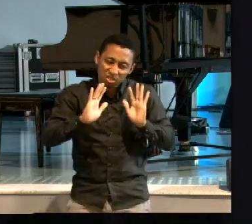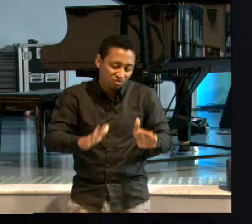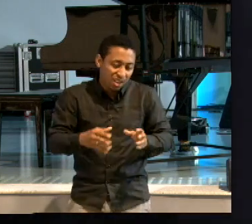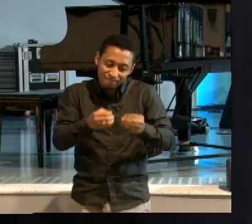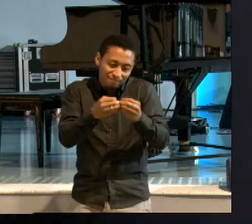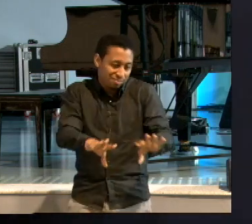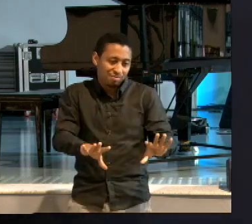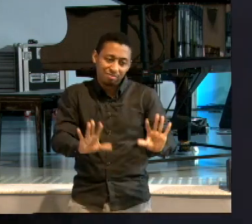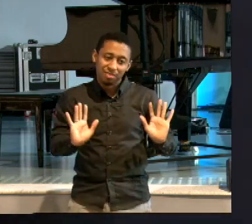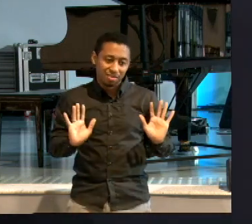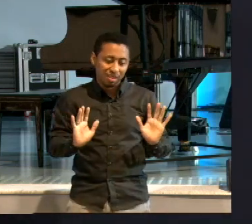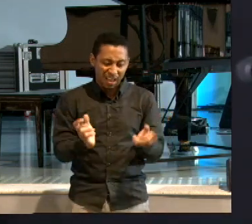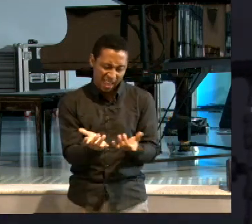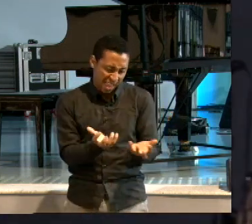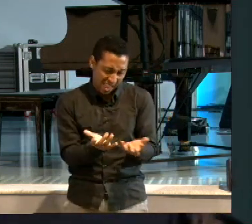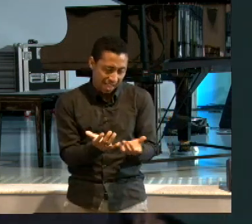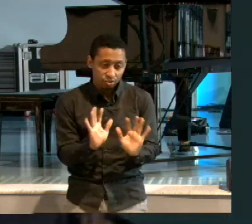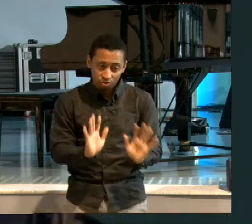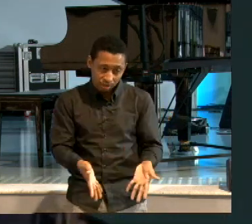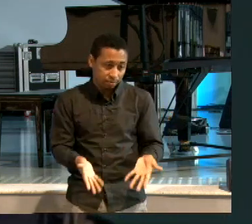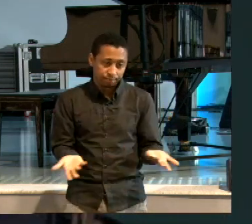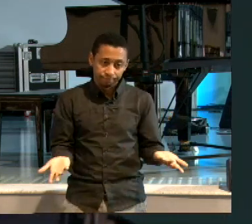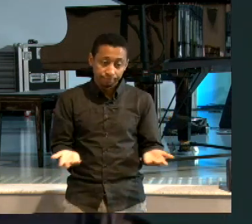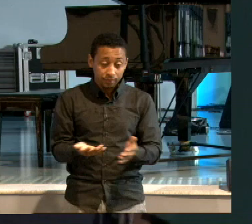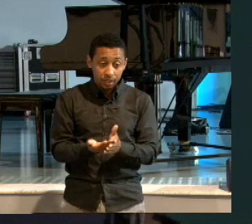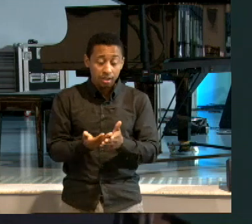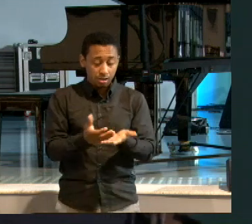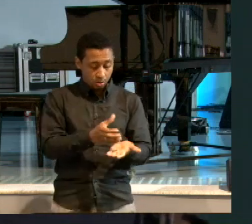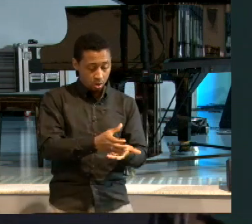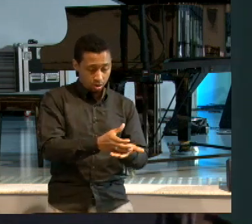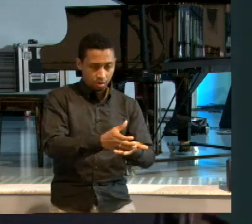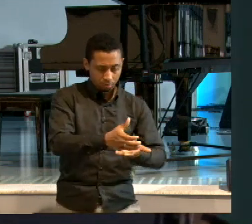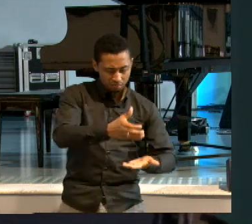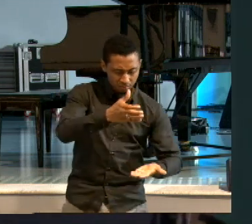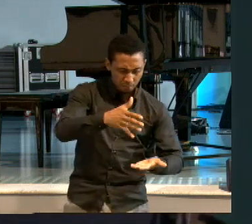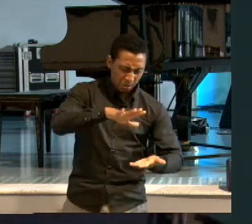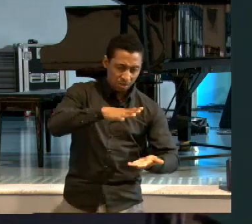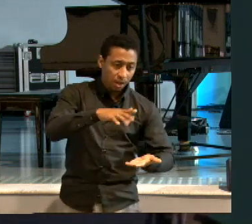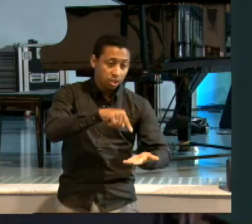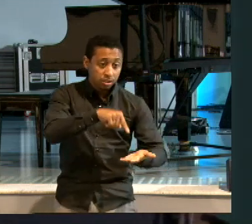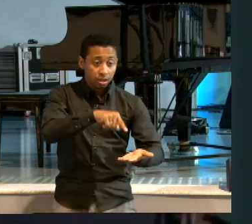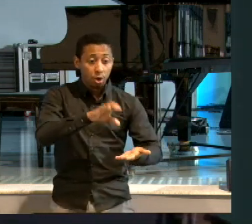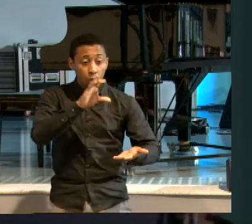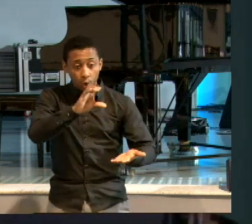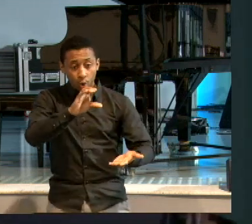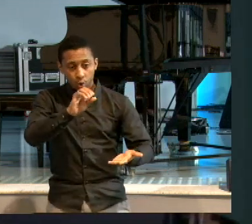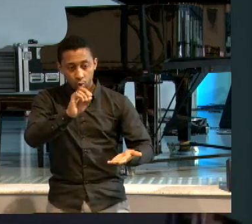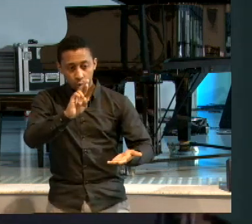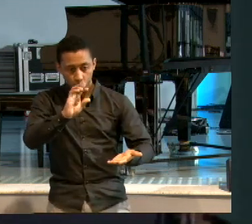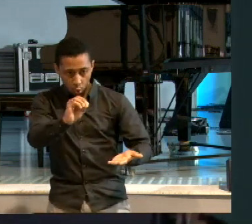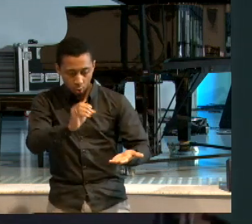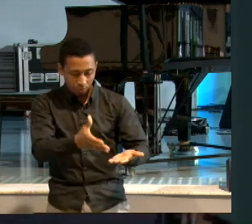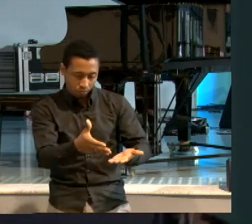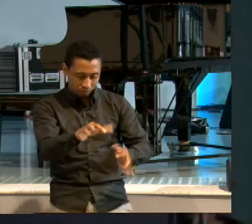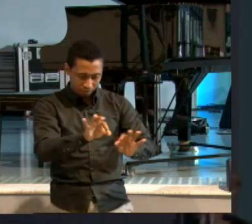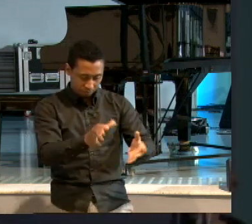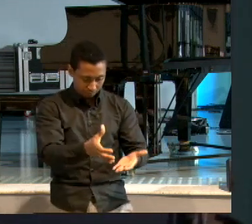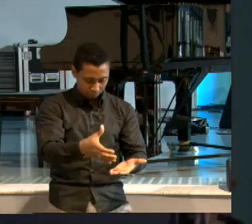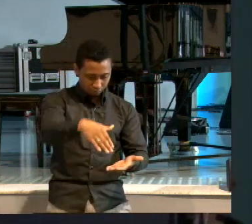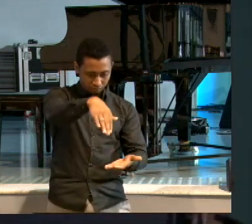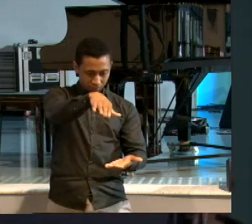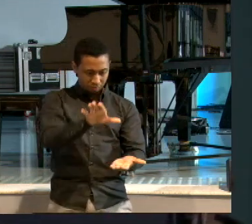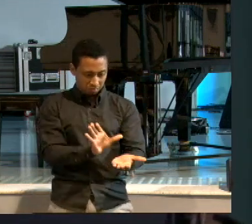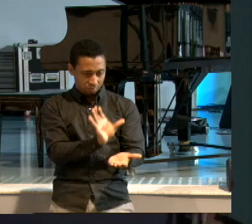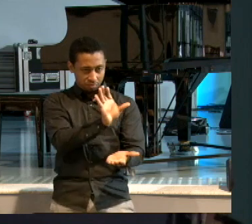fermentação. Quando o vinho era colocado num odre, o odre era uma bolsa de couro do animal, uma espécie de cantil feito, né,